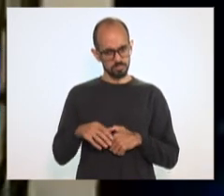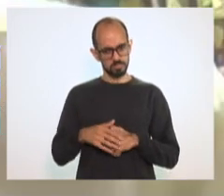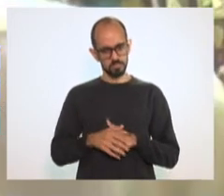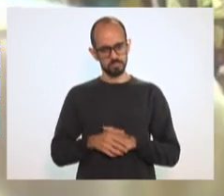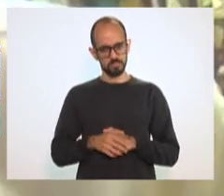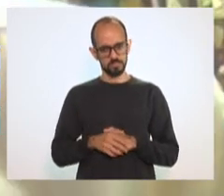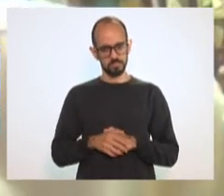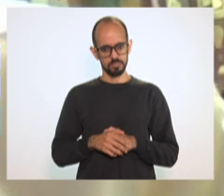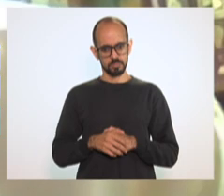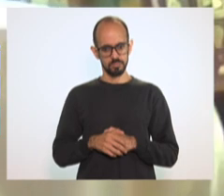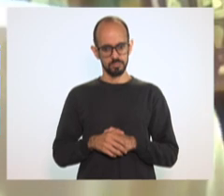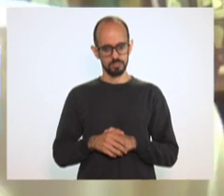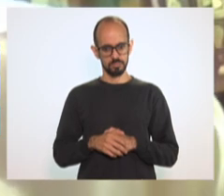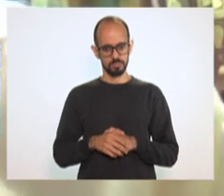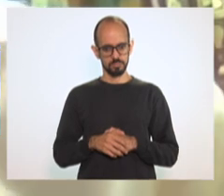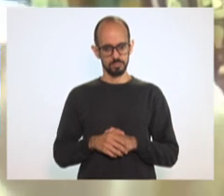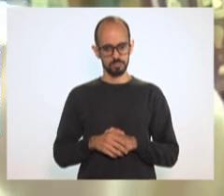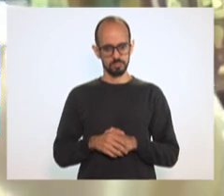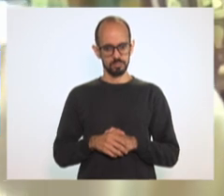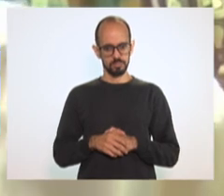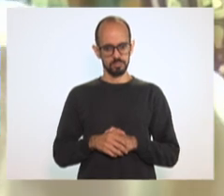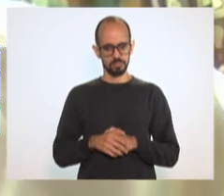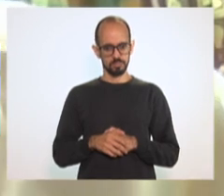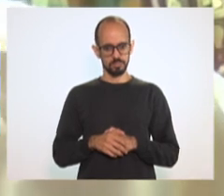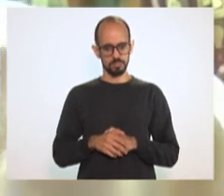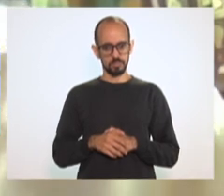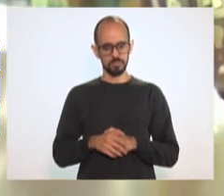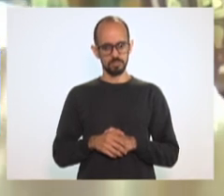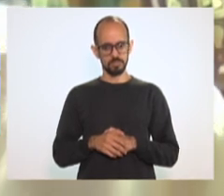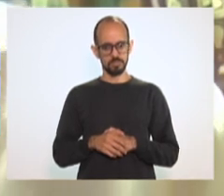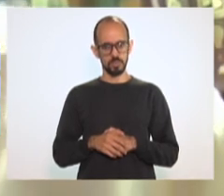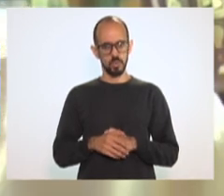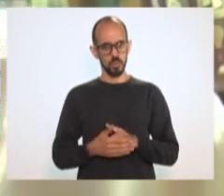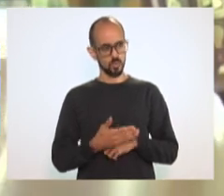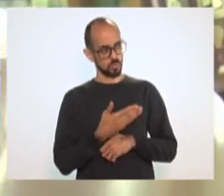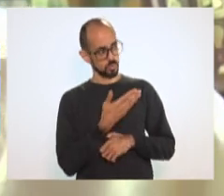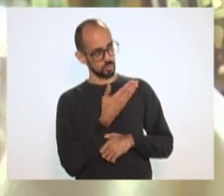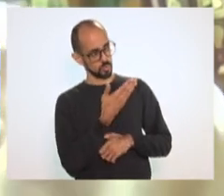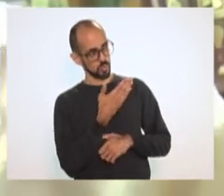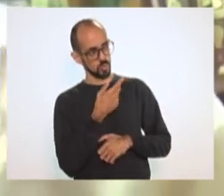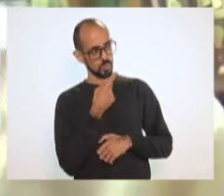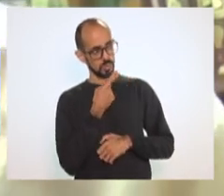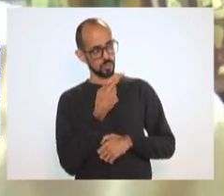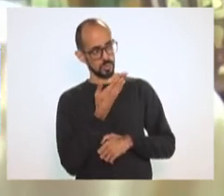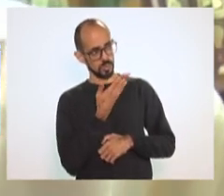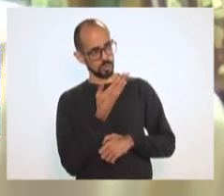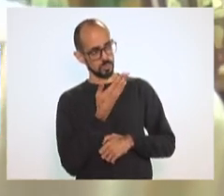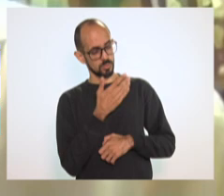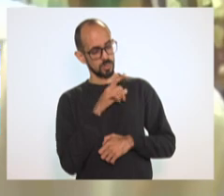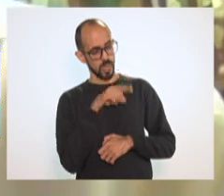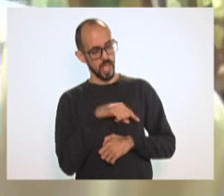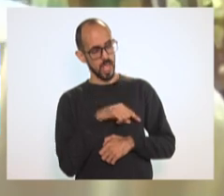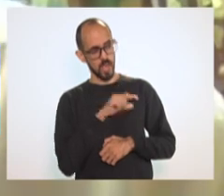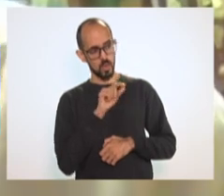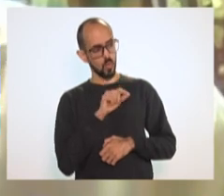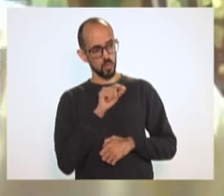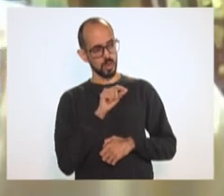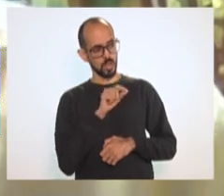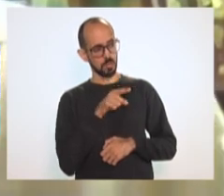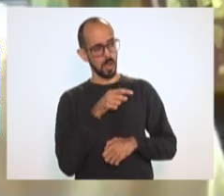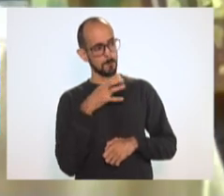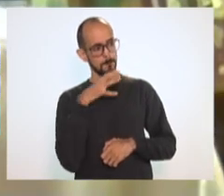caríssimo o que vossa excelência está colocando é uma constatação do estado